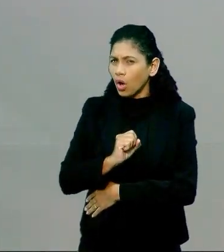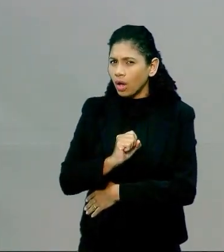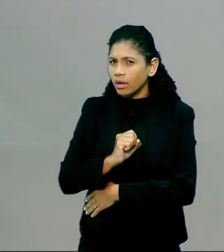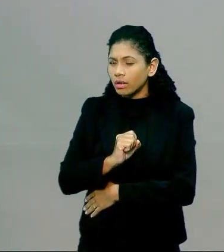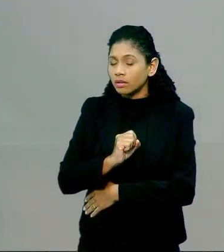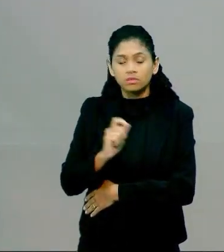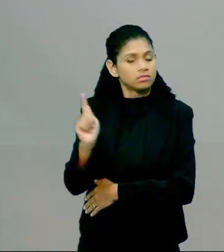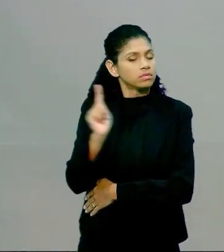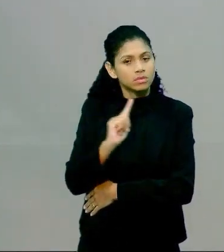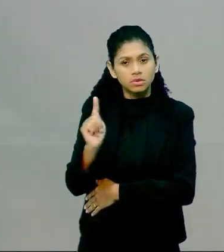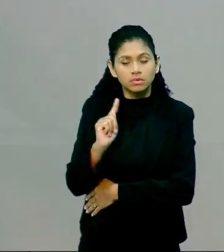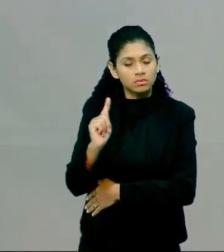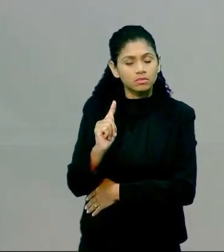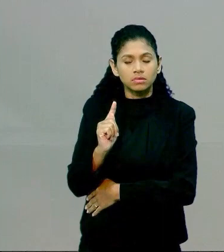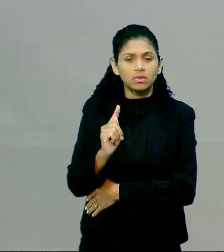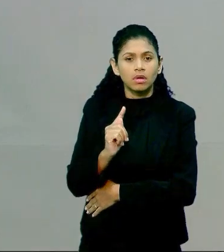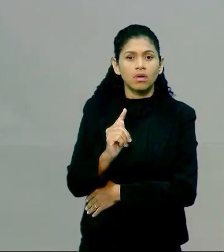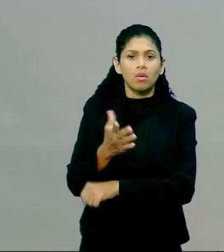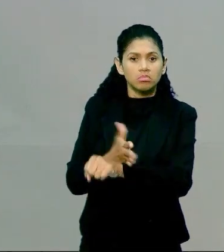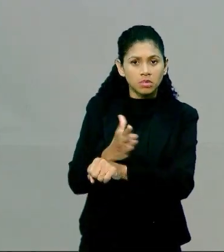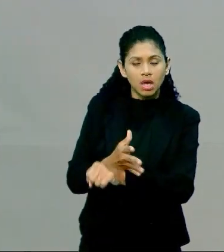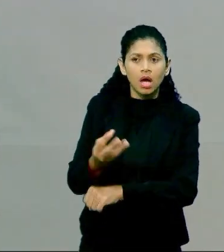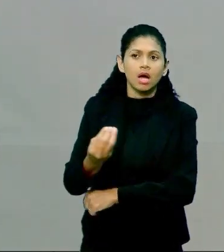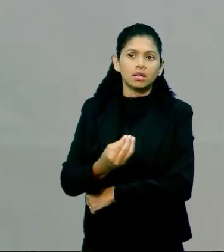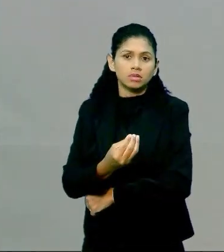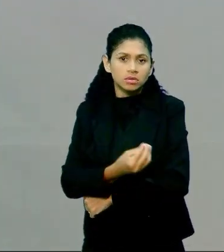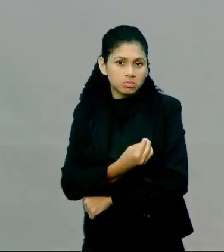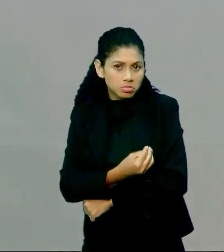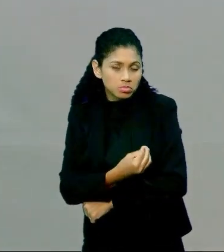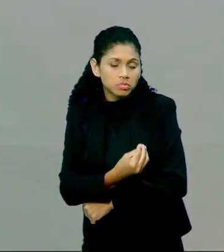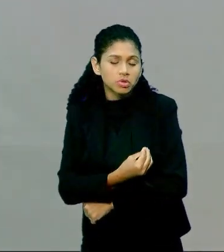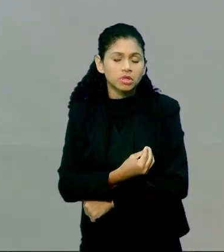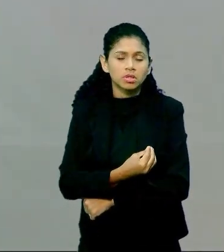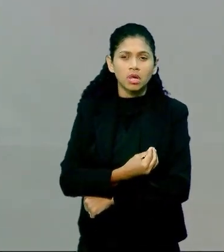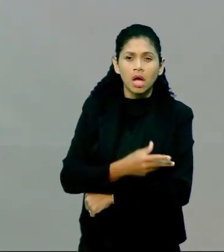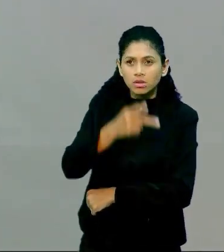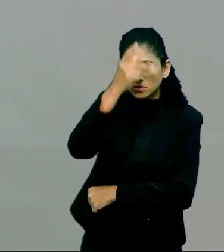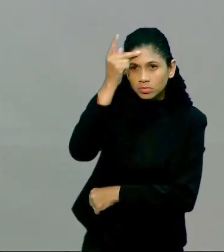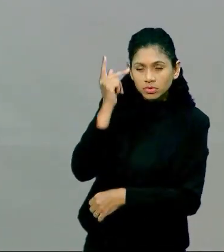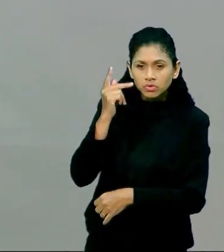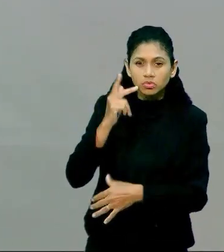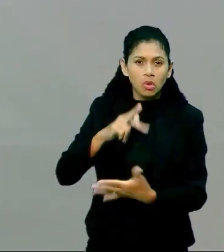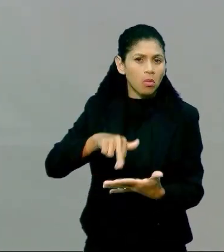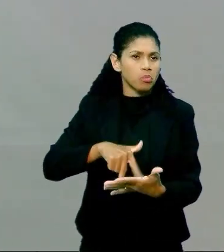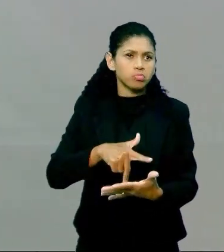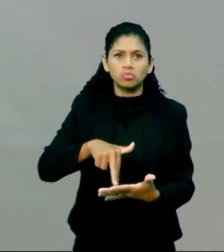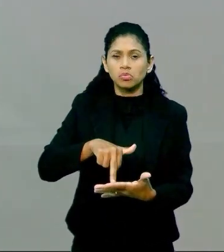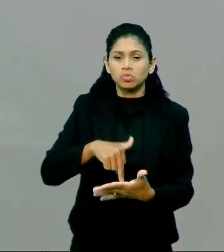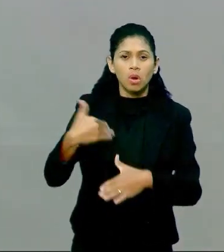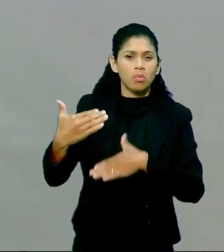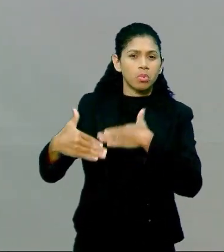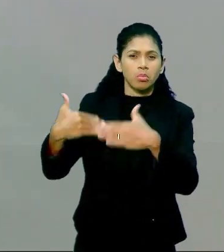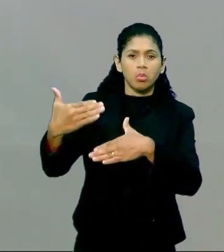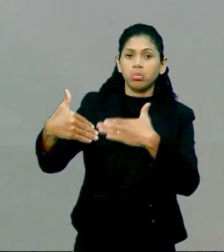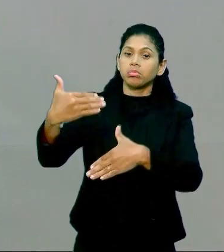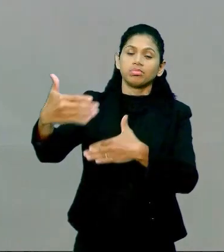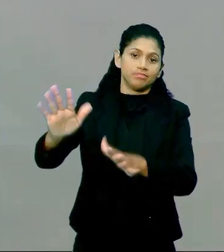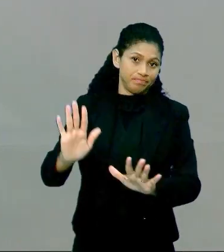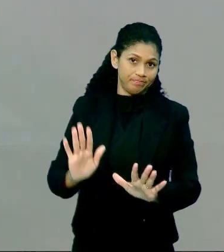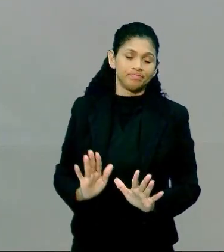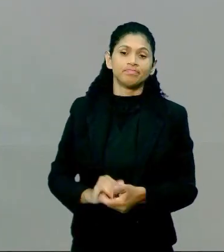faz parte do presente, as pessoas vão executando, vivenciando e desenvolvendo elas, mas elas não têm uma narrativa crônica.